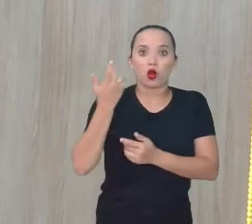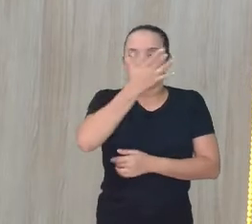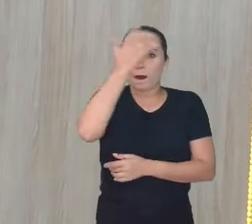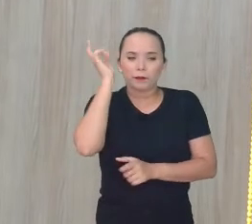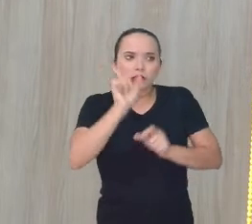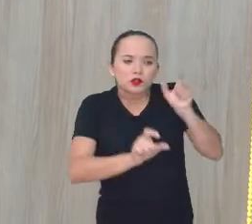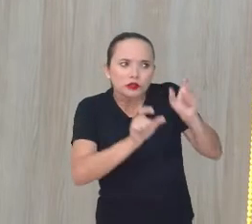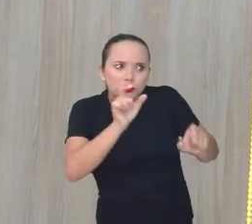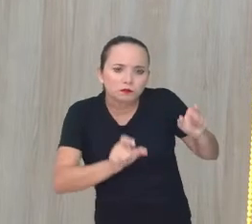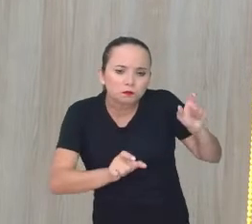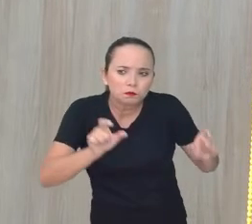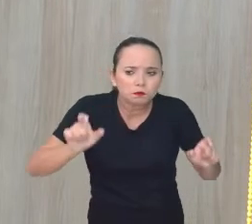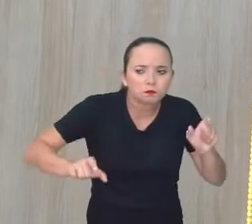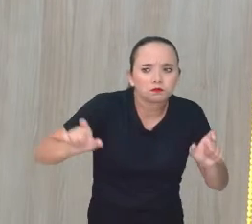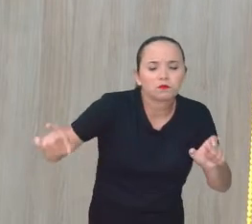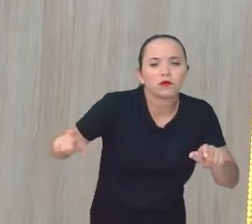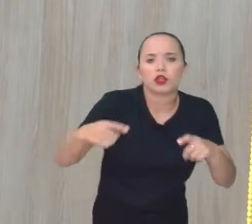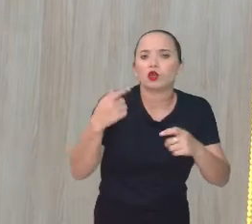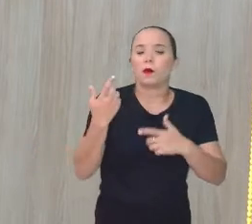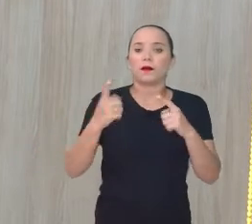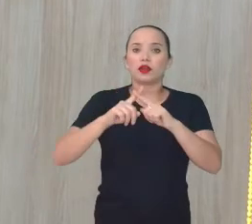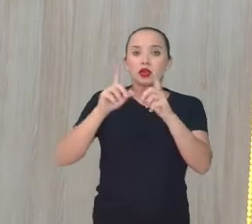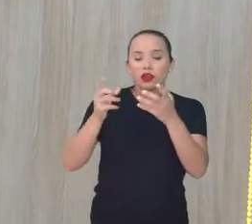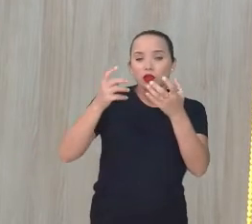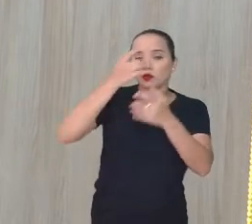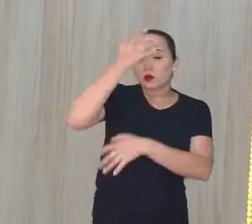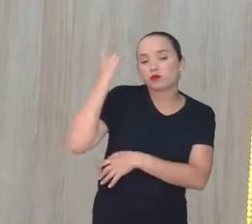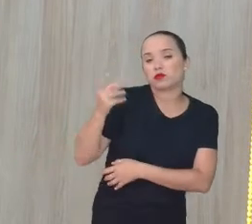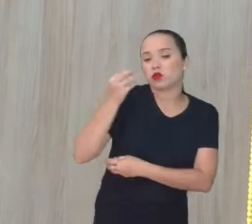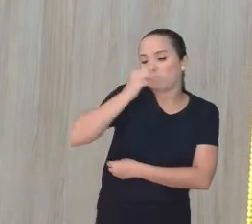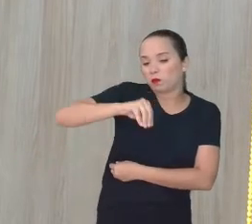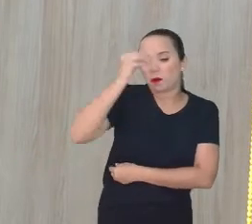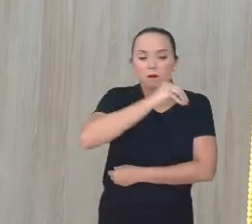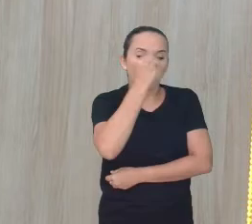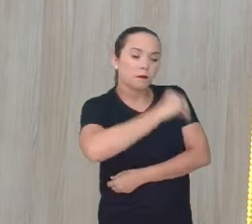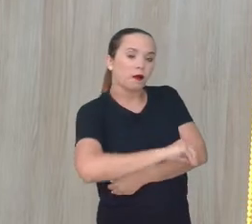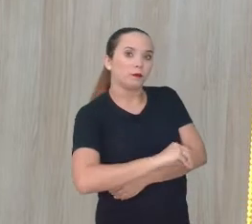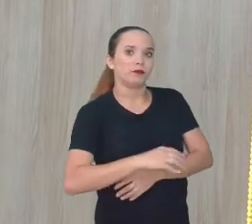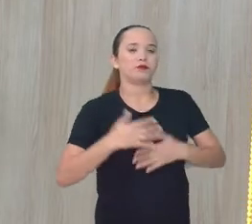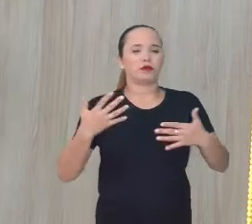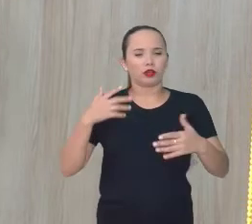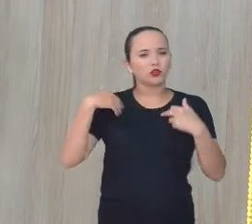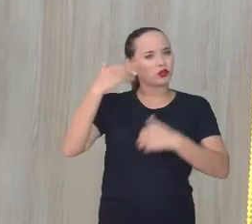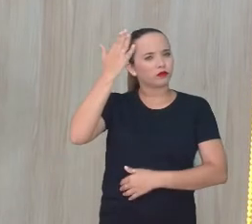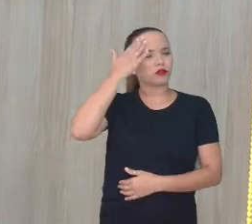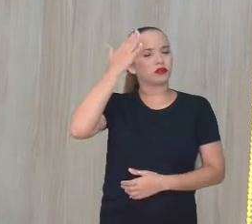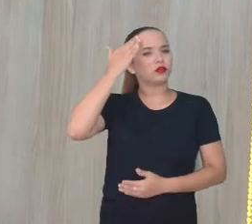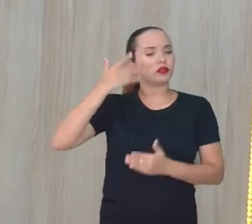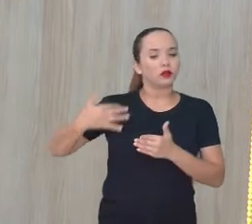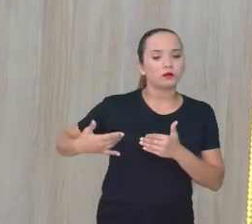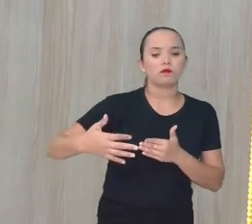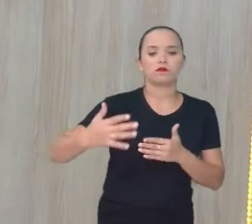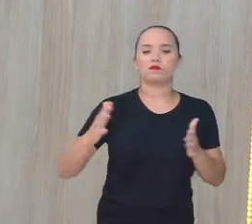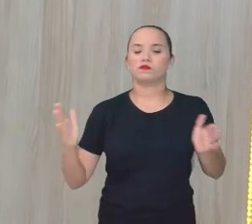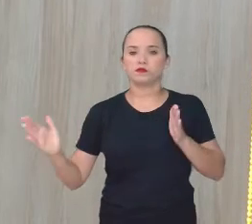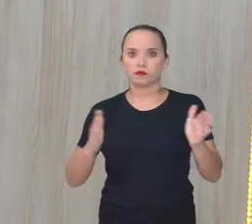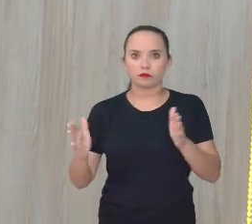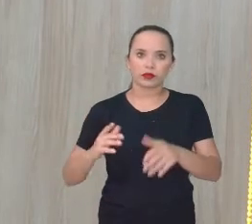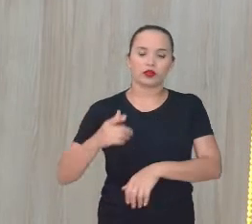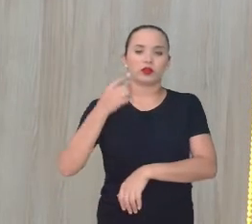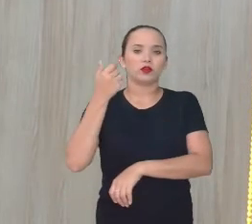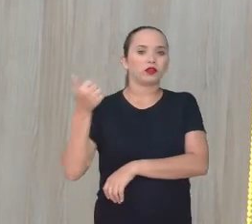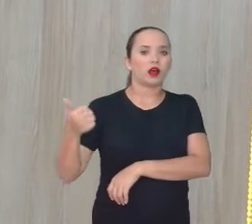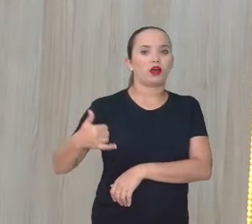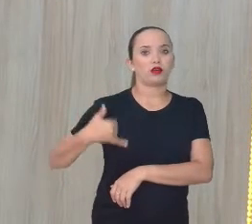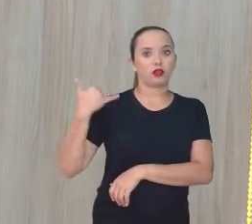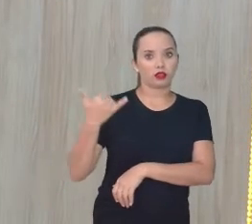aquém, né, das necessidades do povo. Isso a gente vai verificar, por exemplo, durante a parte aí da Idade Moderna,